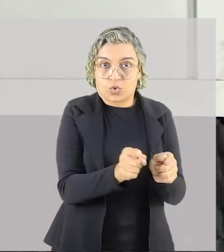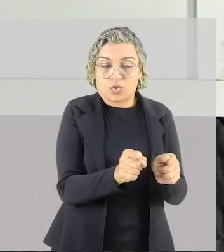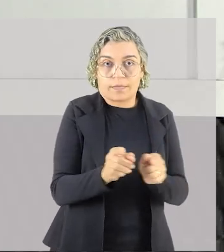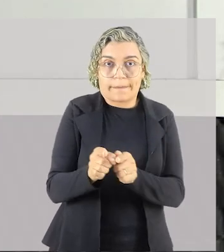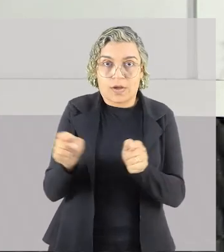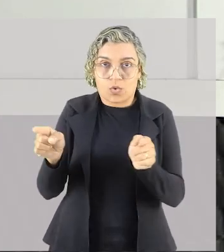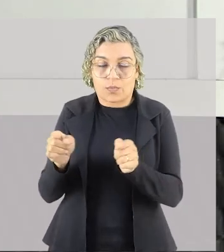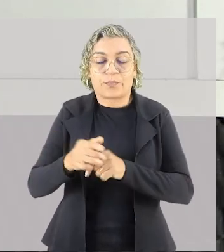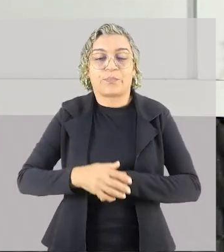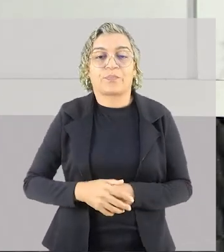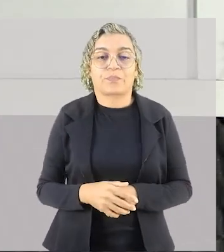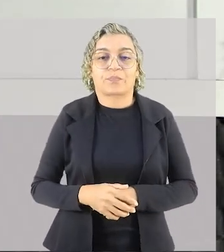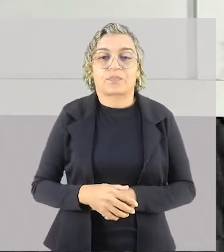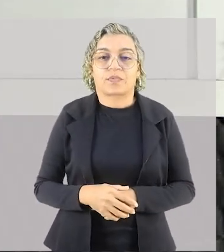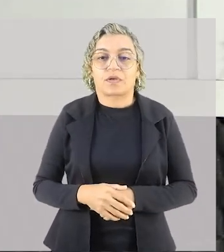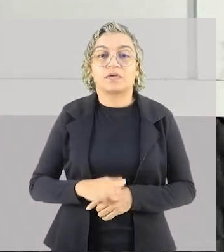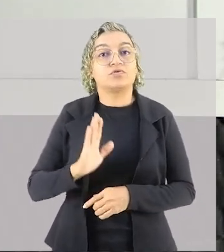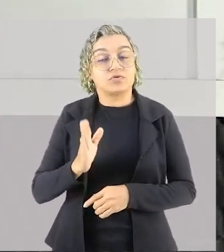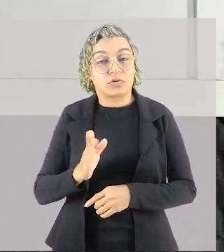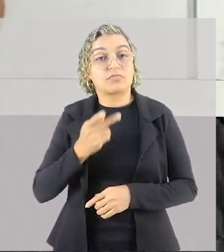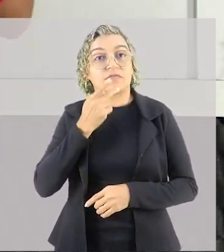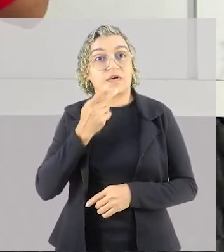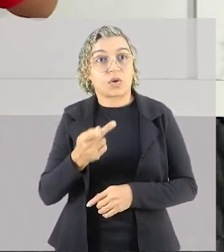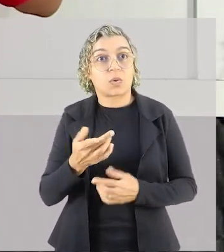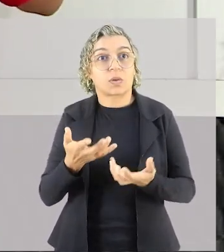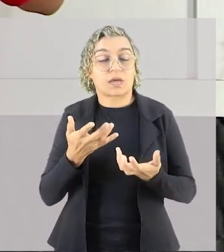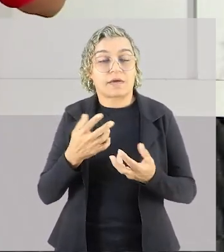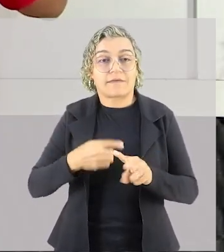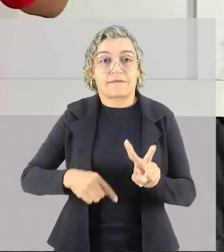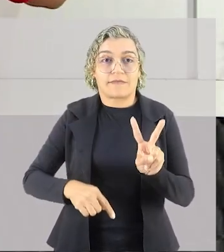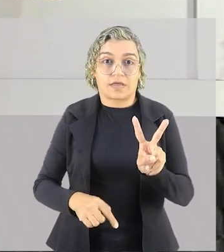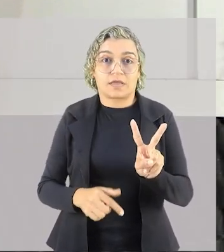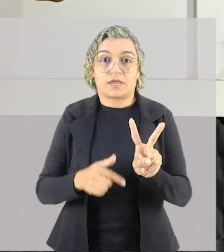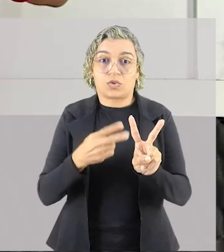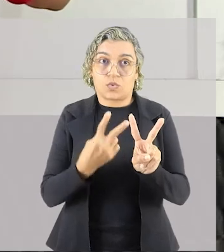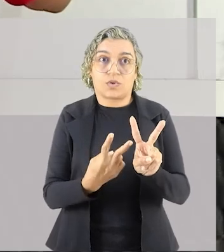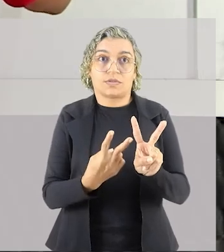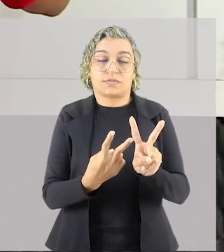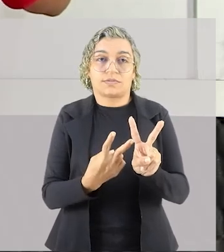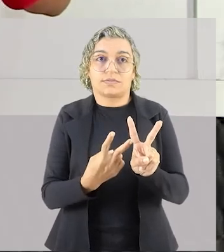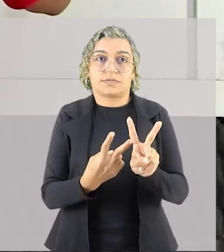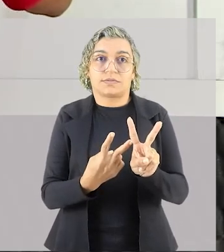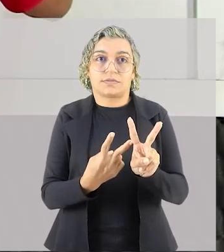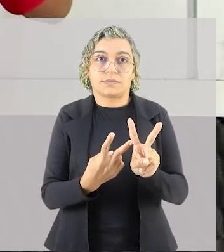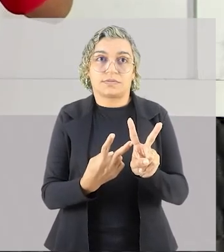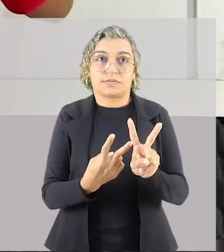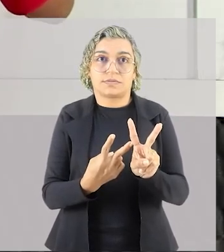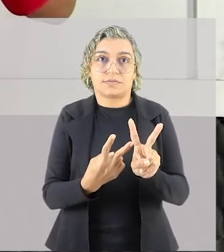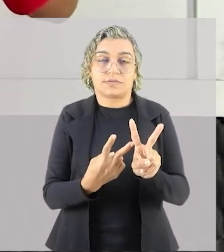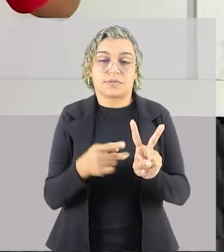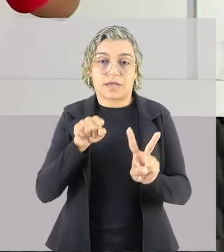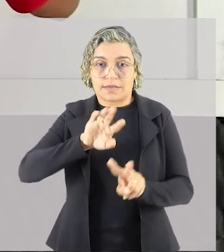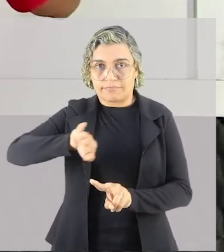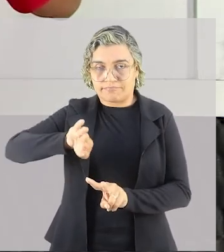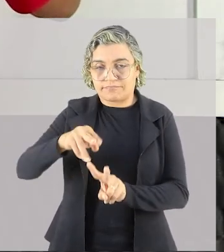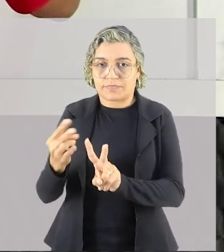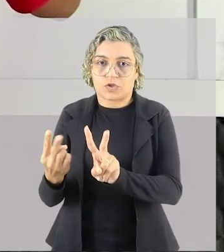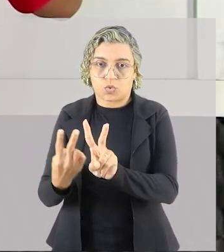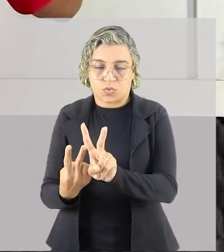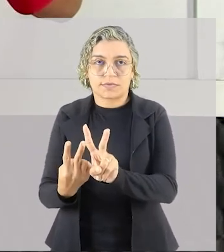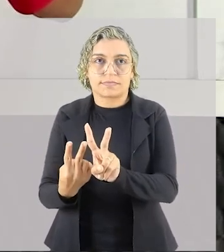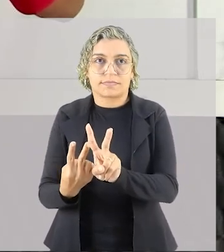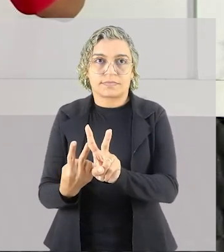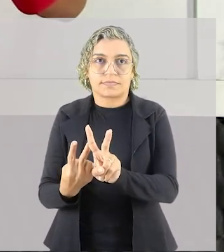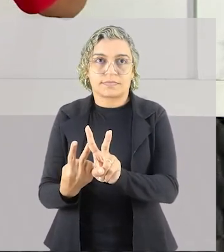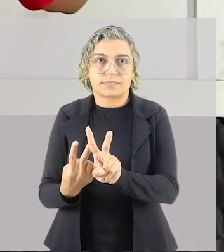Então, né, ele mesmo falou que quer que esse V2, volume da 2,